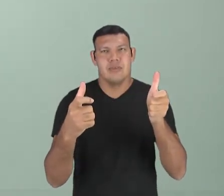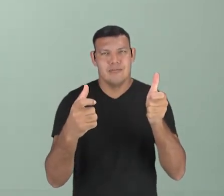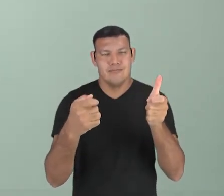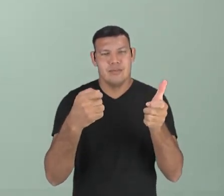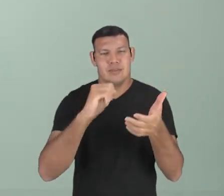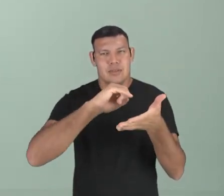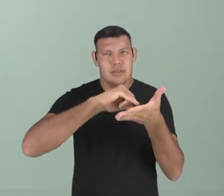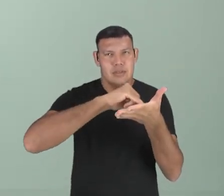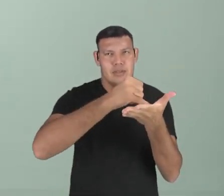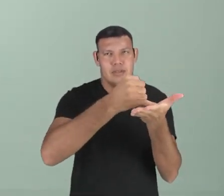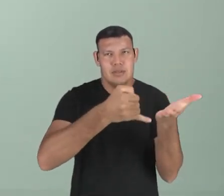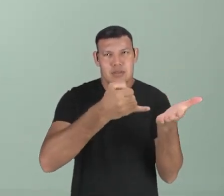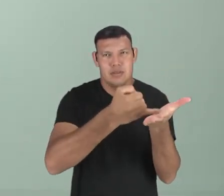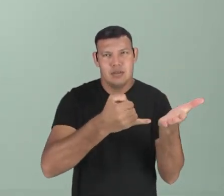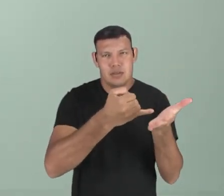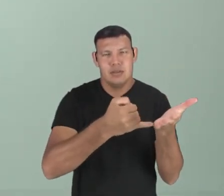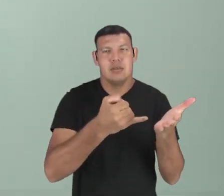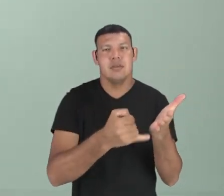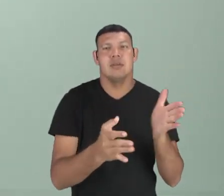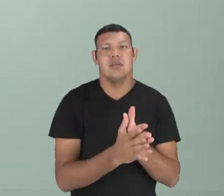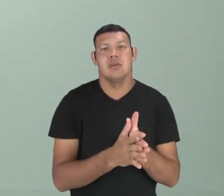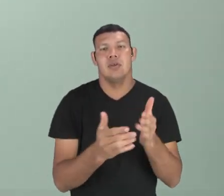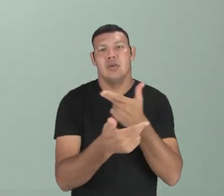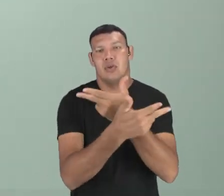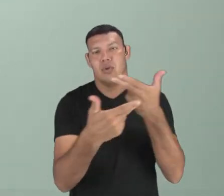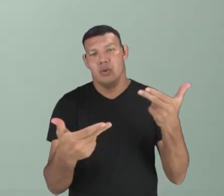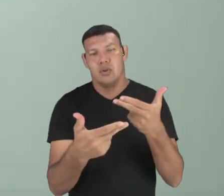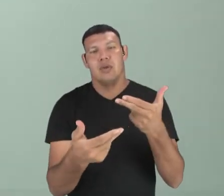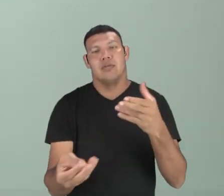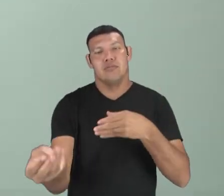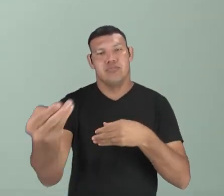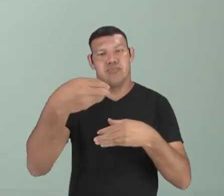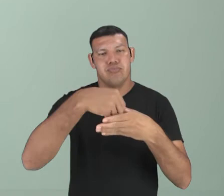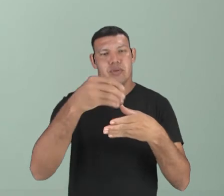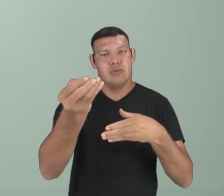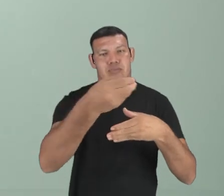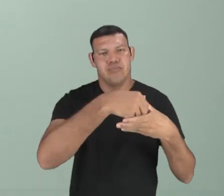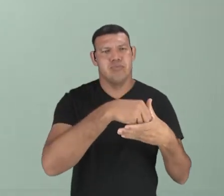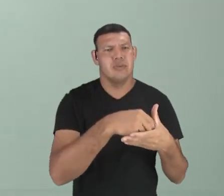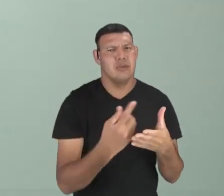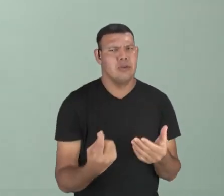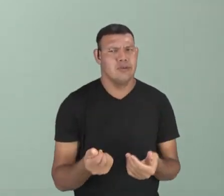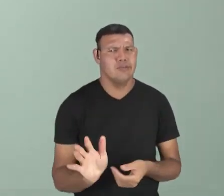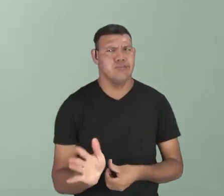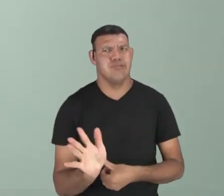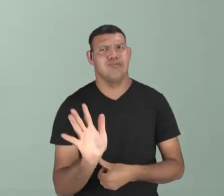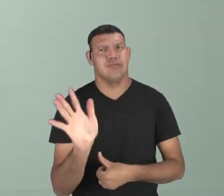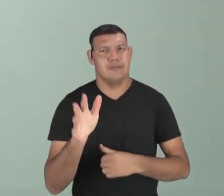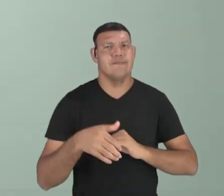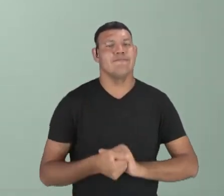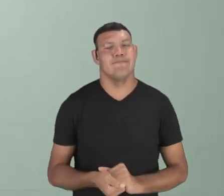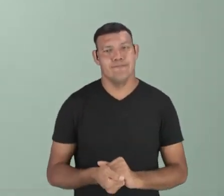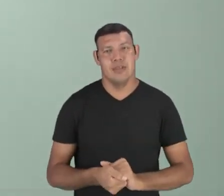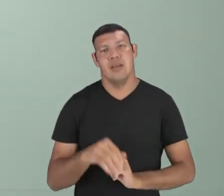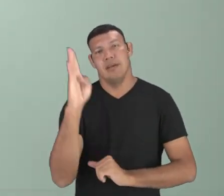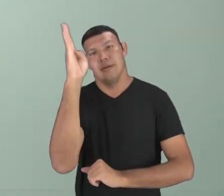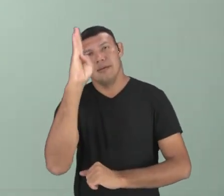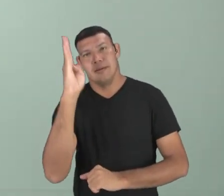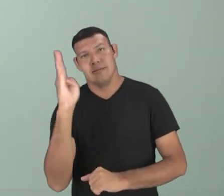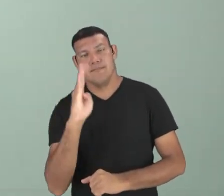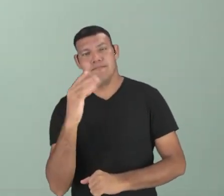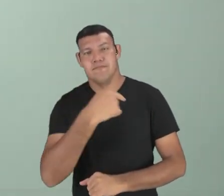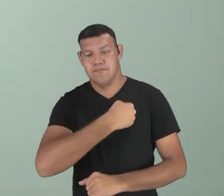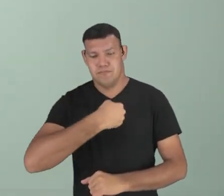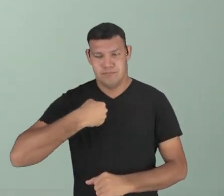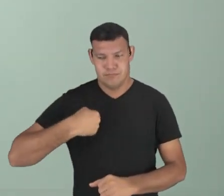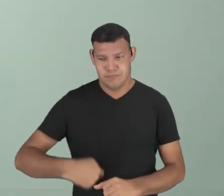para a entrada de produtos estrangeiros, e aí tarifaram produtos brasileiros, produtos